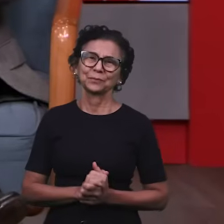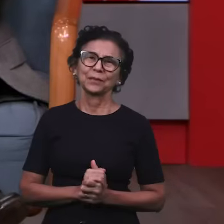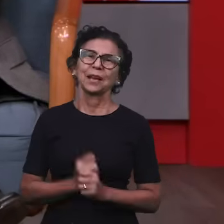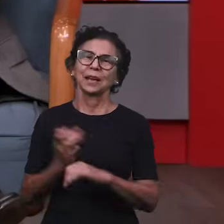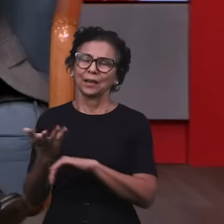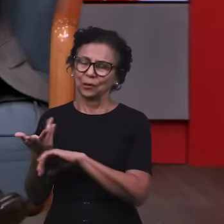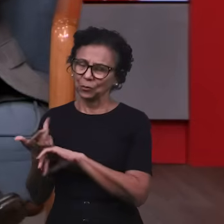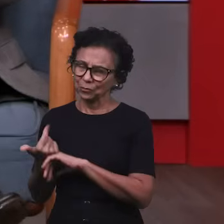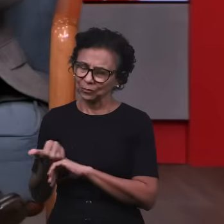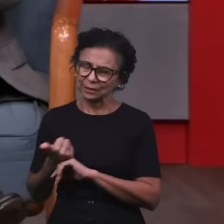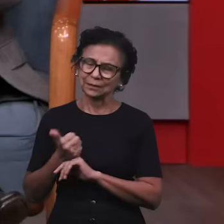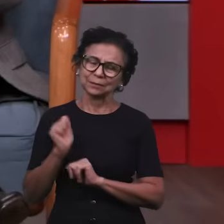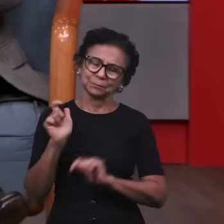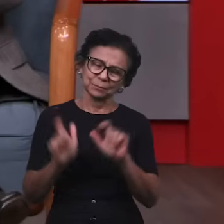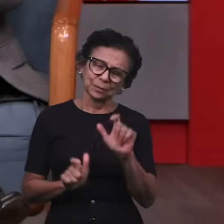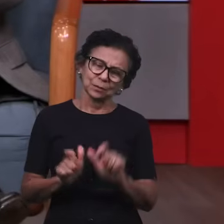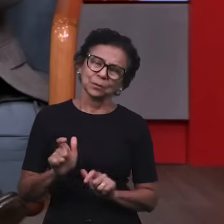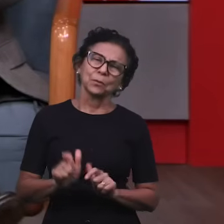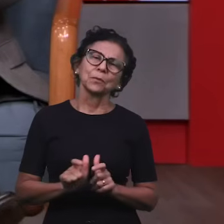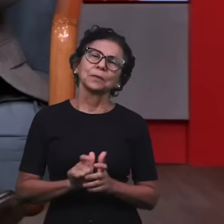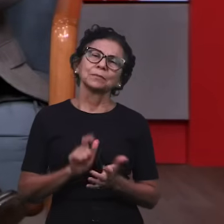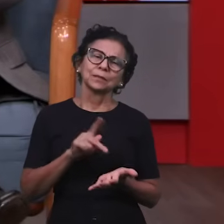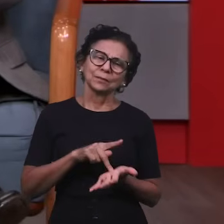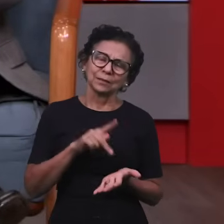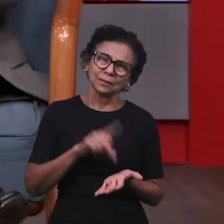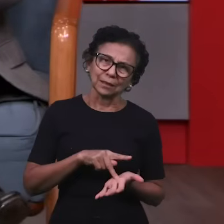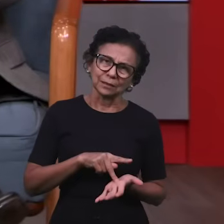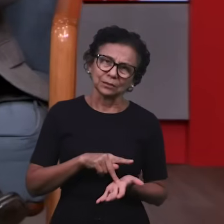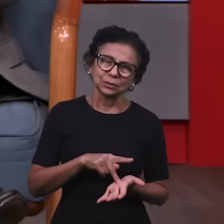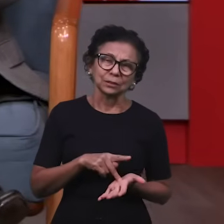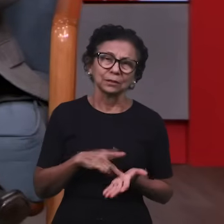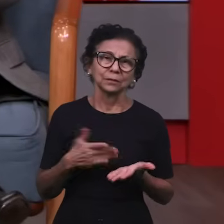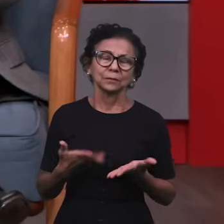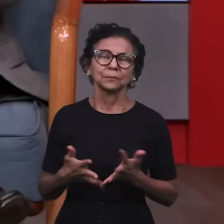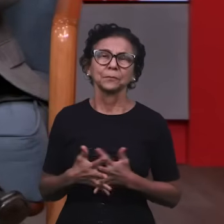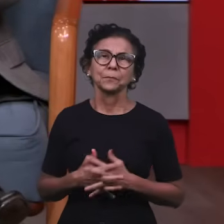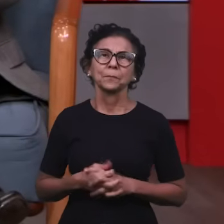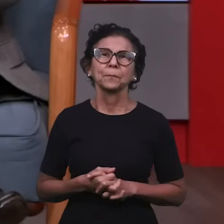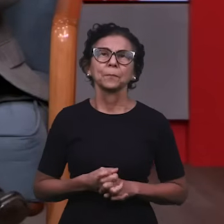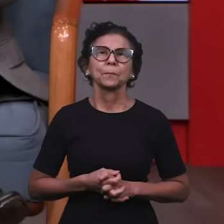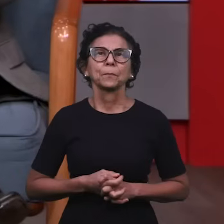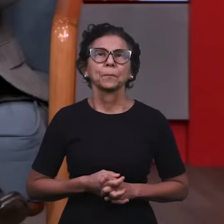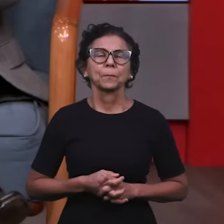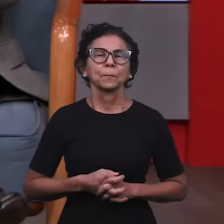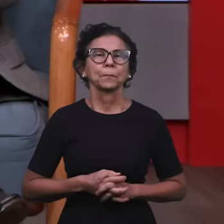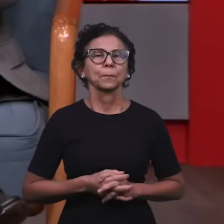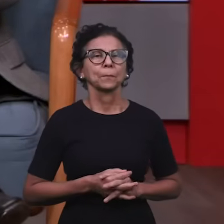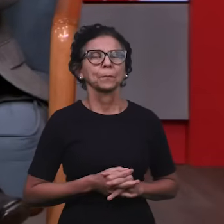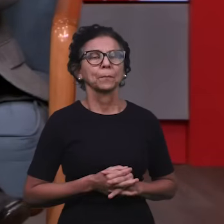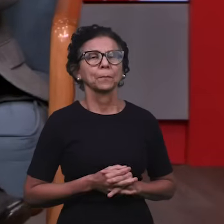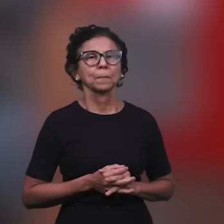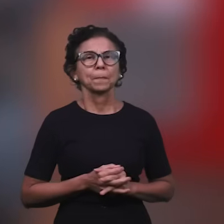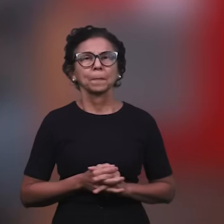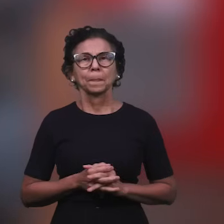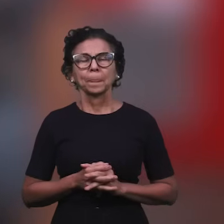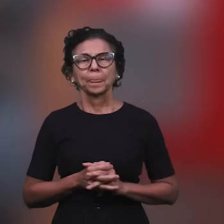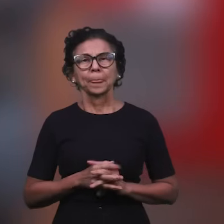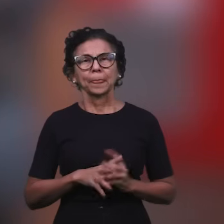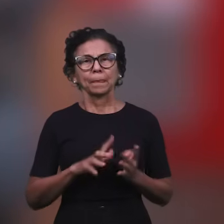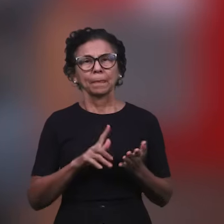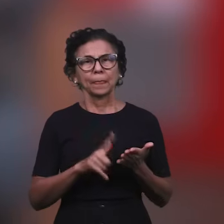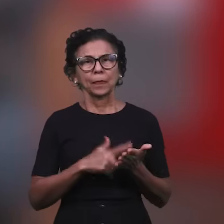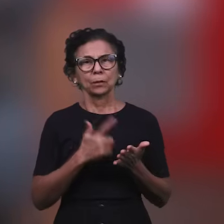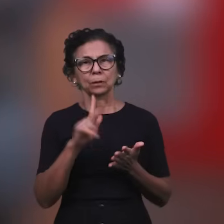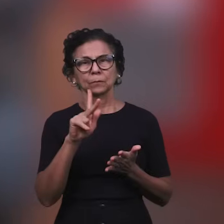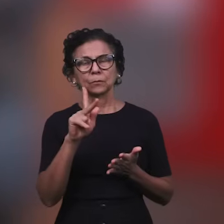disso, da operação da palavra. É por isso que na carta aos Hebreus, ele